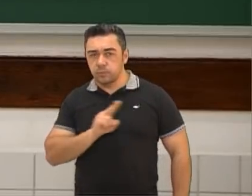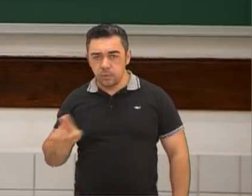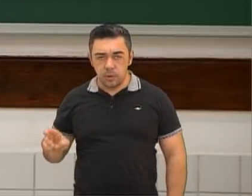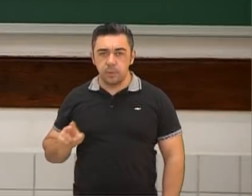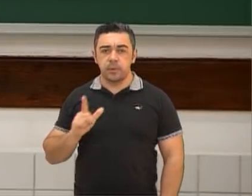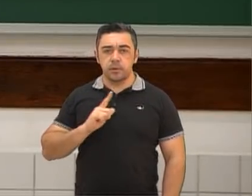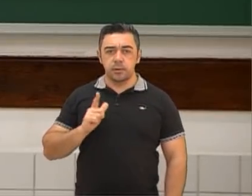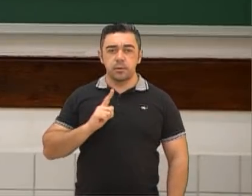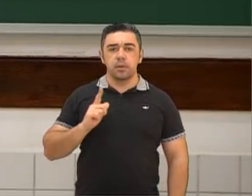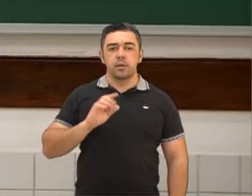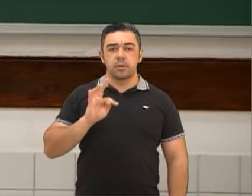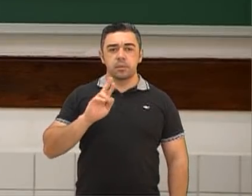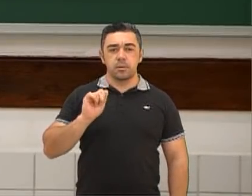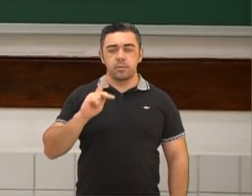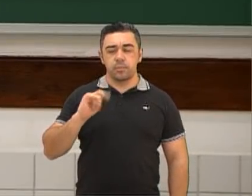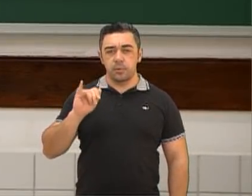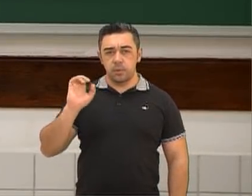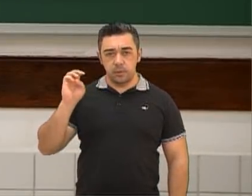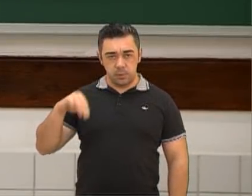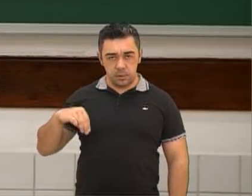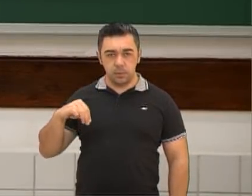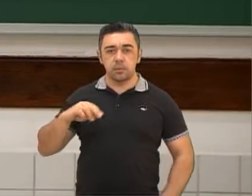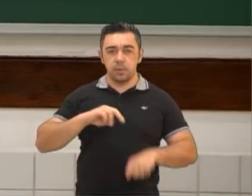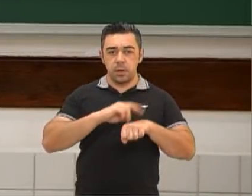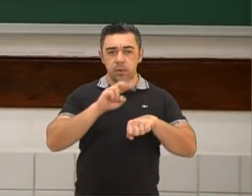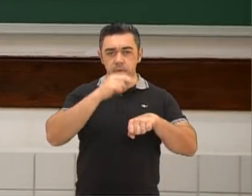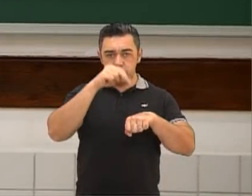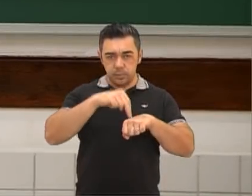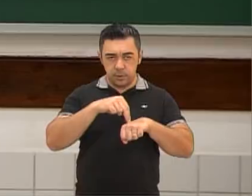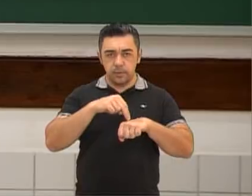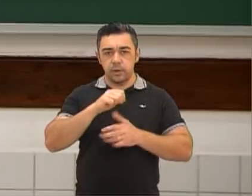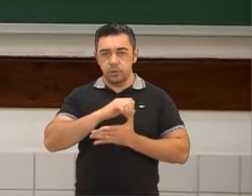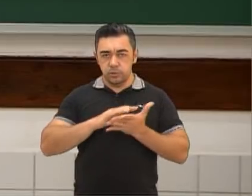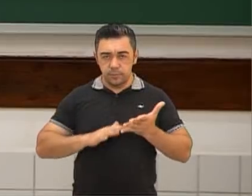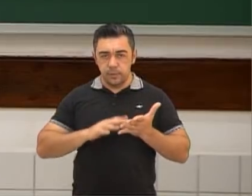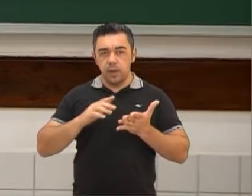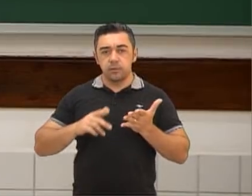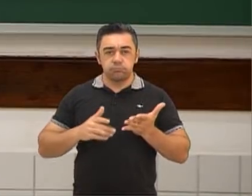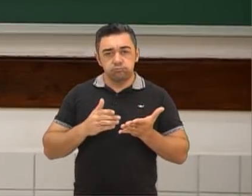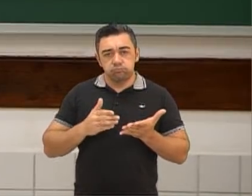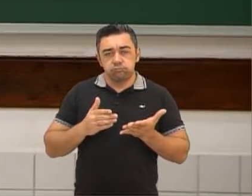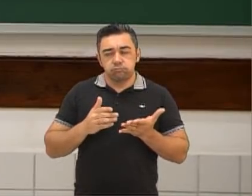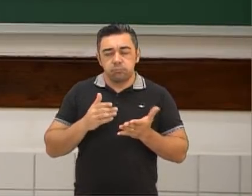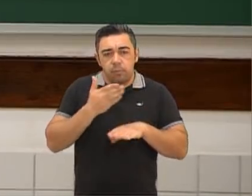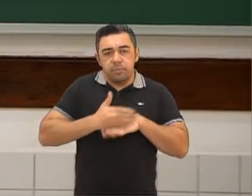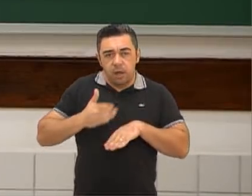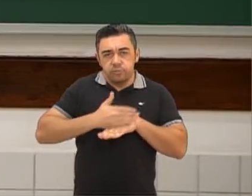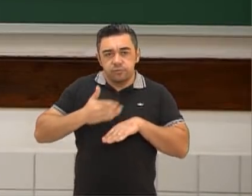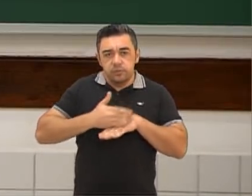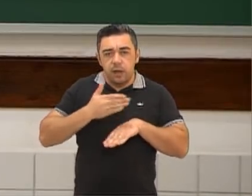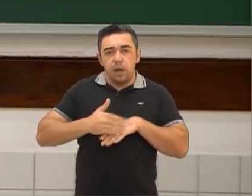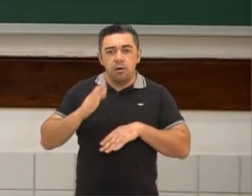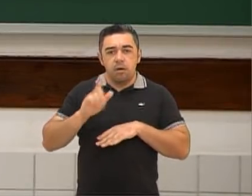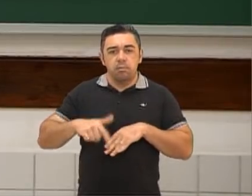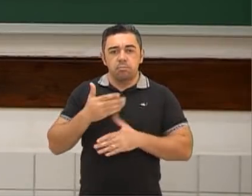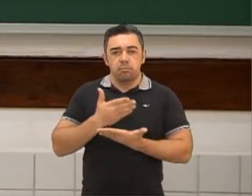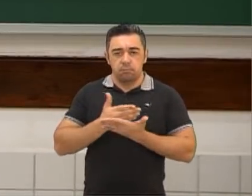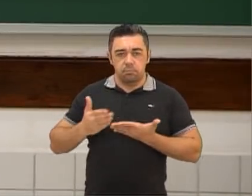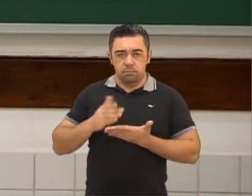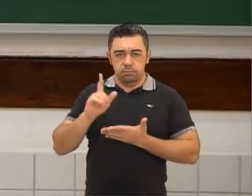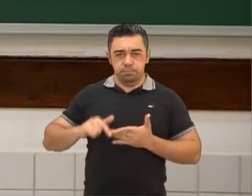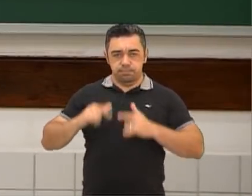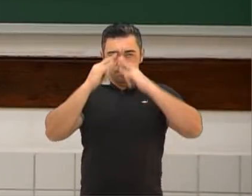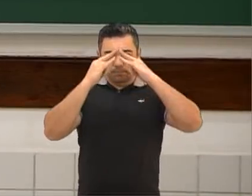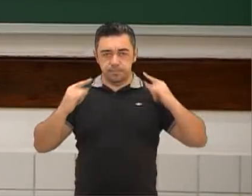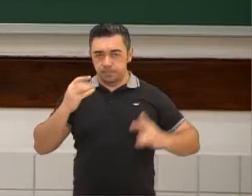trampolim acrobático. Então, a partir da atividade lá do circo, né, daquela apresentação circense,